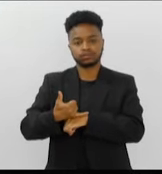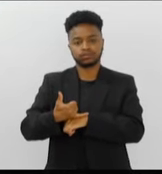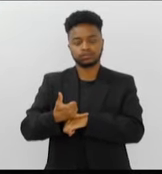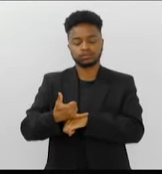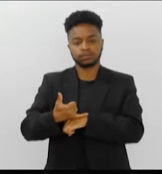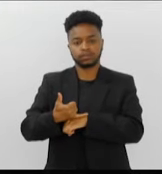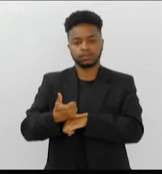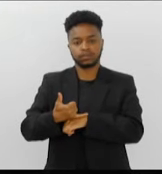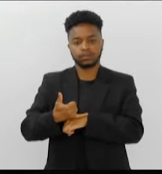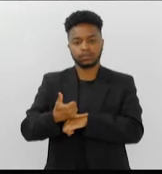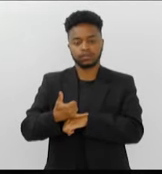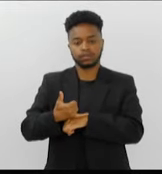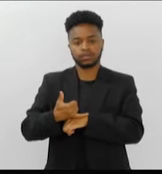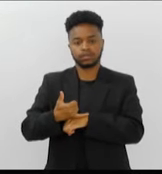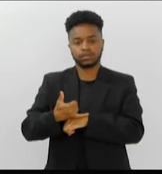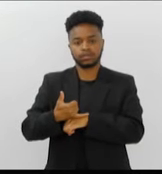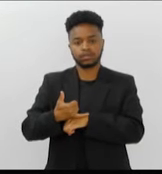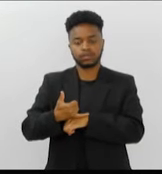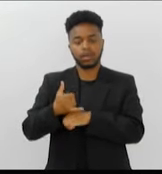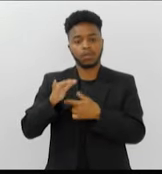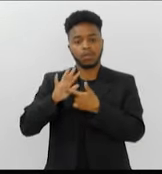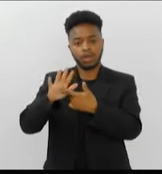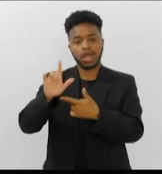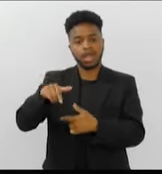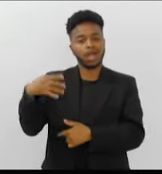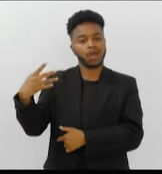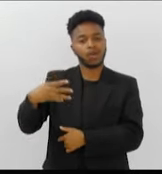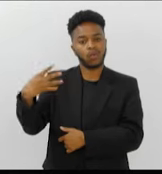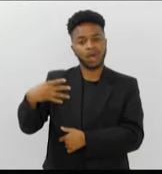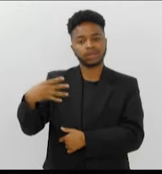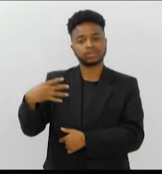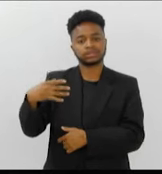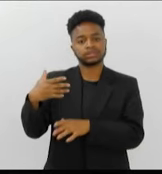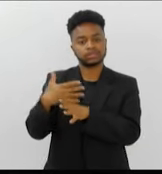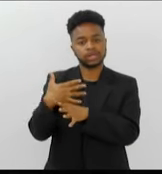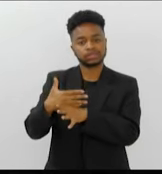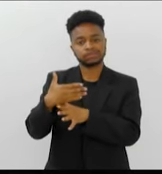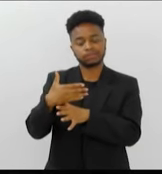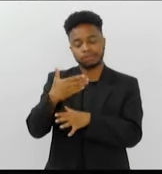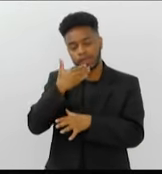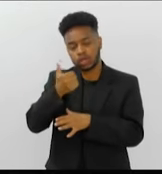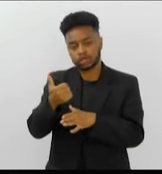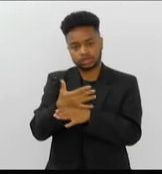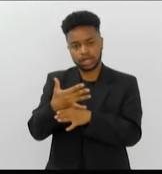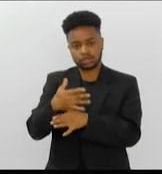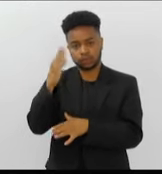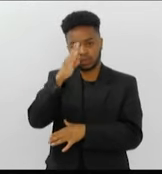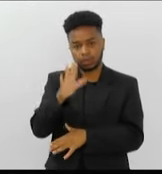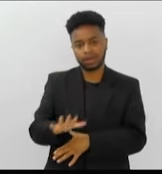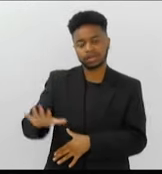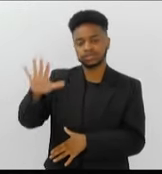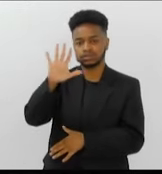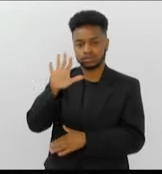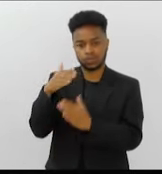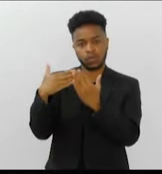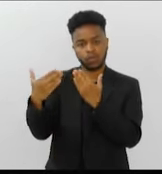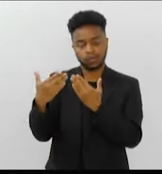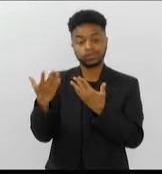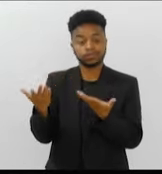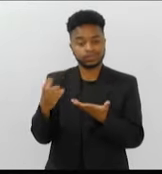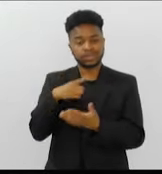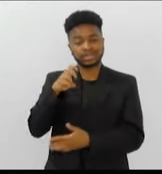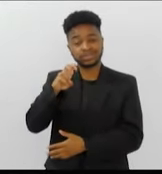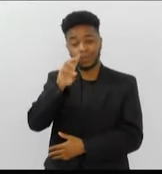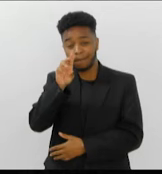ser colocada como a quarta colocada melhor cidade do Brasil, entre mais de 5